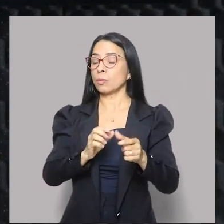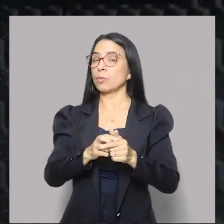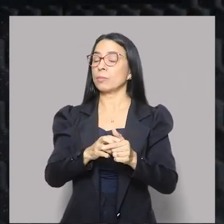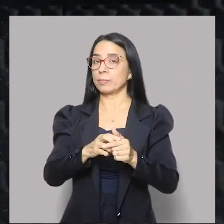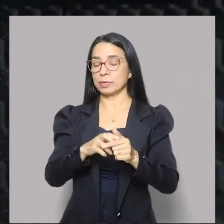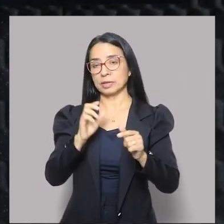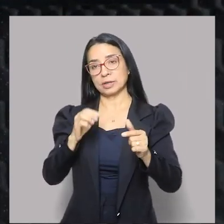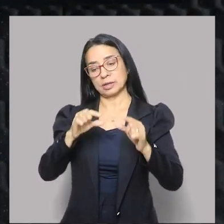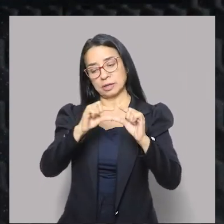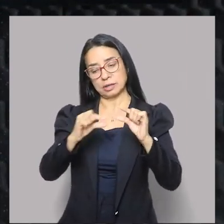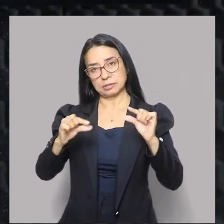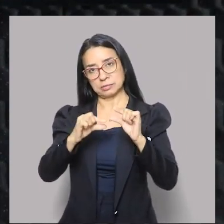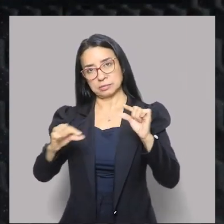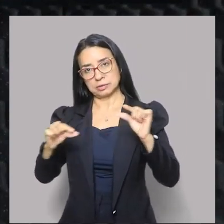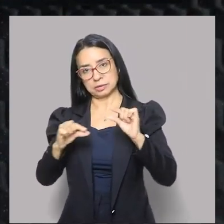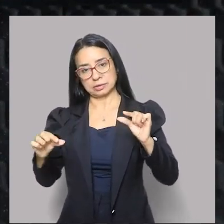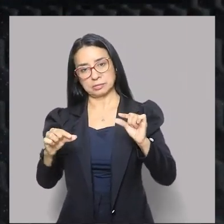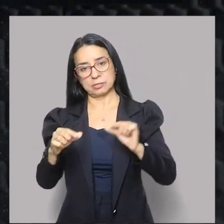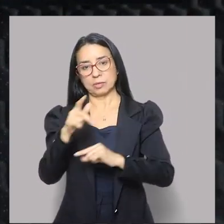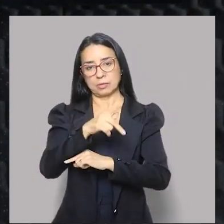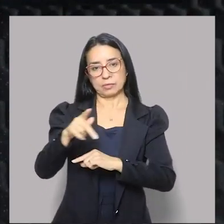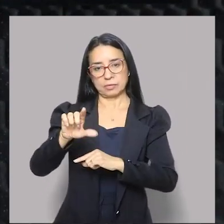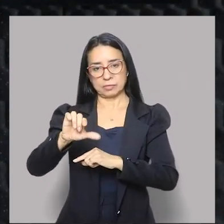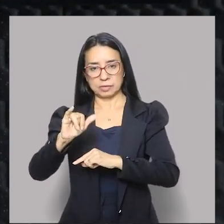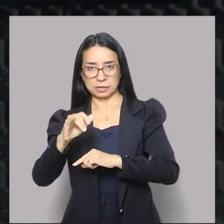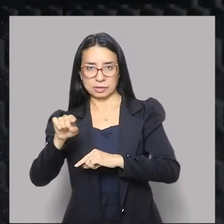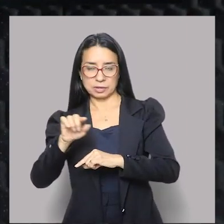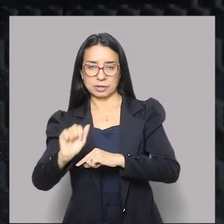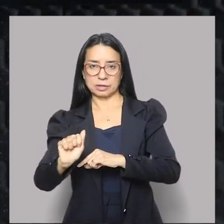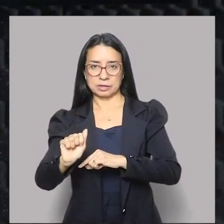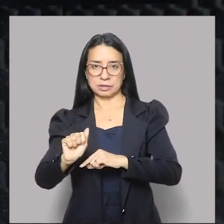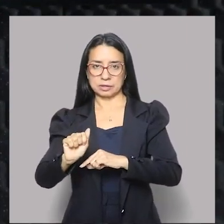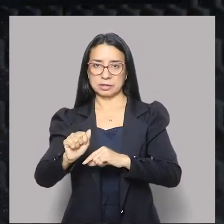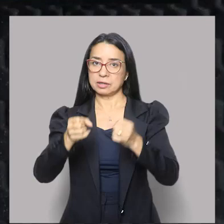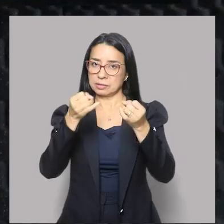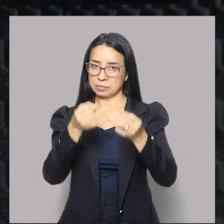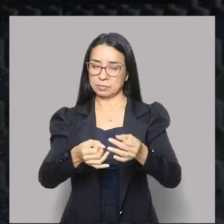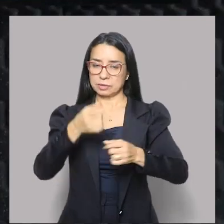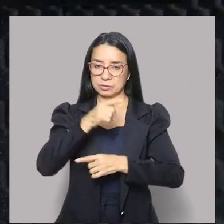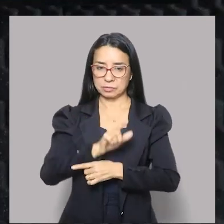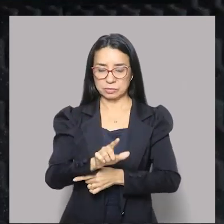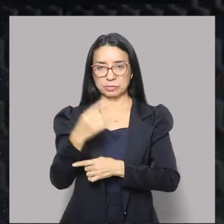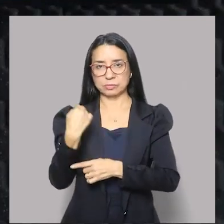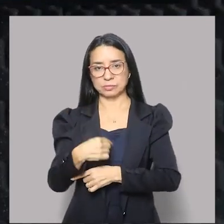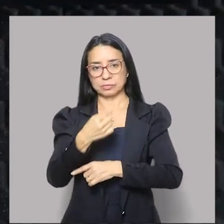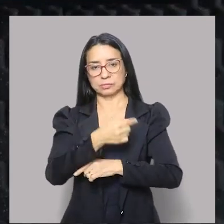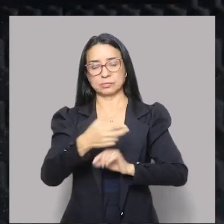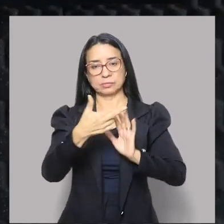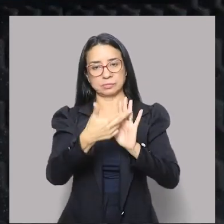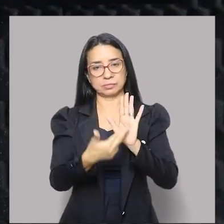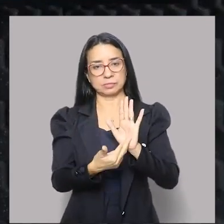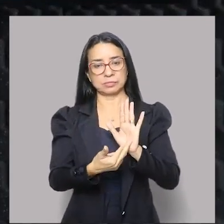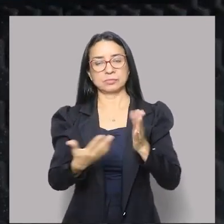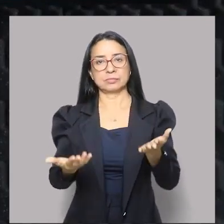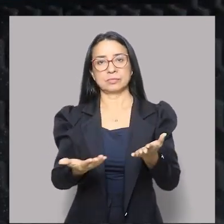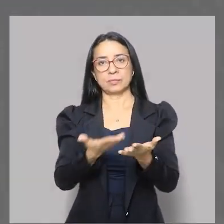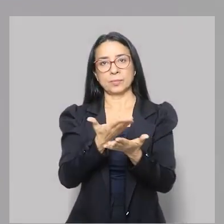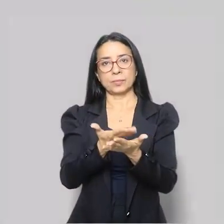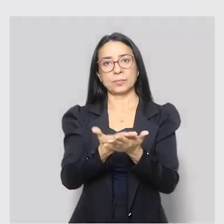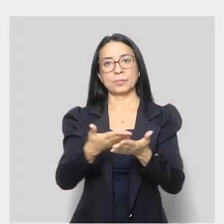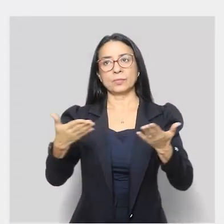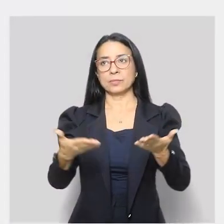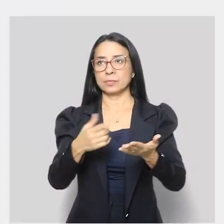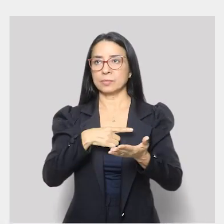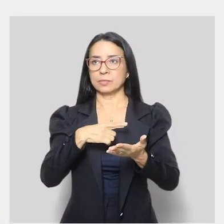professora Lízia Adriane Magno e estarei aqui falando mais uma vez para você sobre a nossa redação. Na aula de hoje,